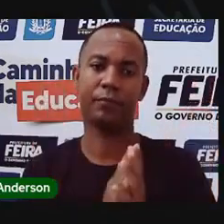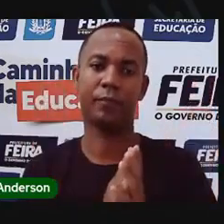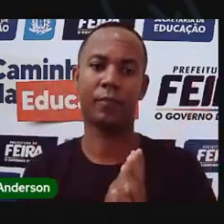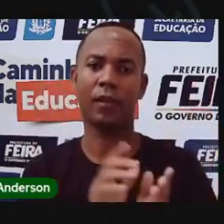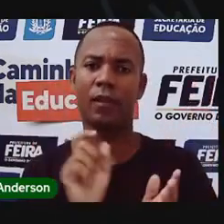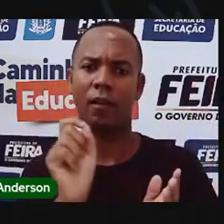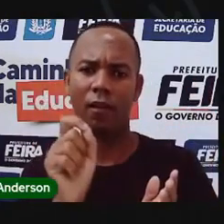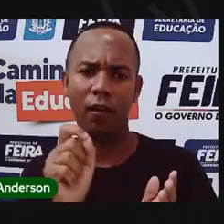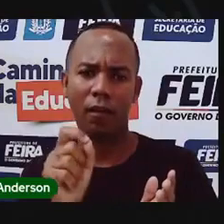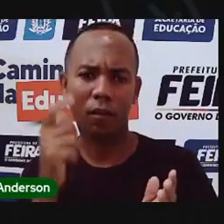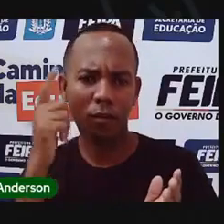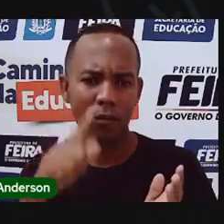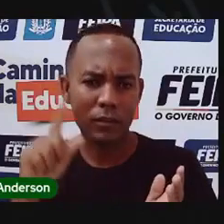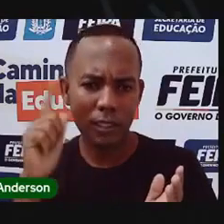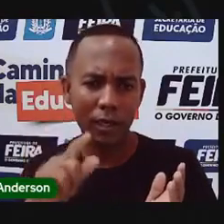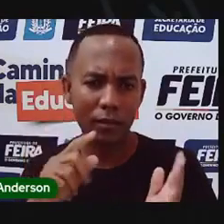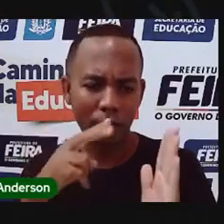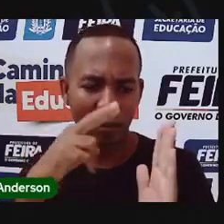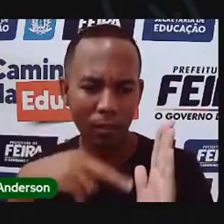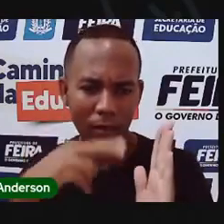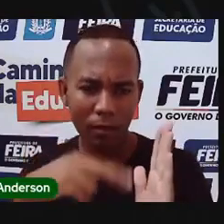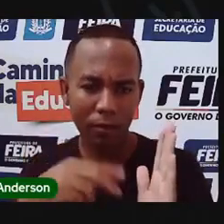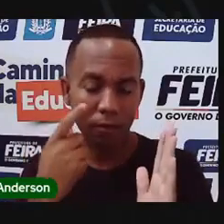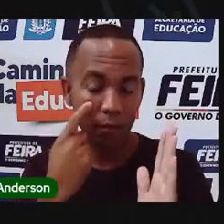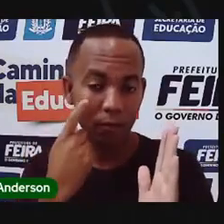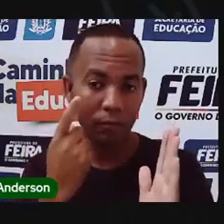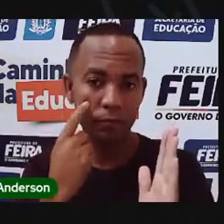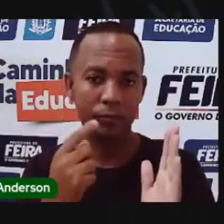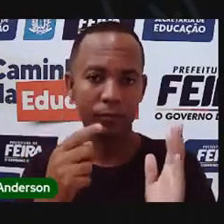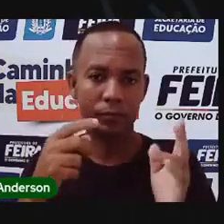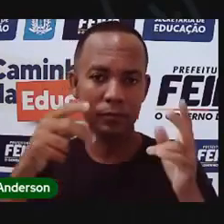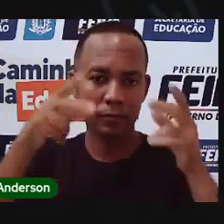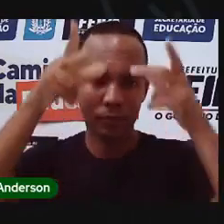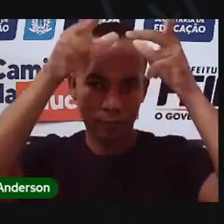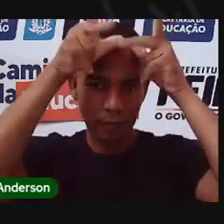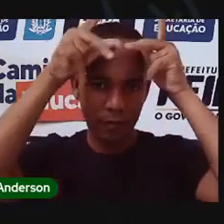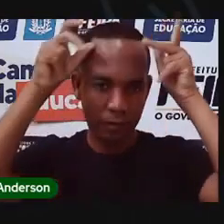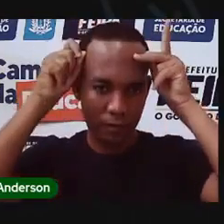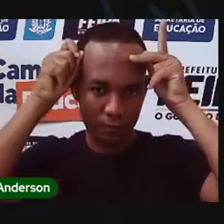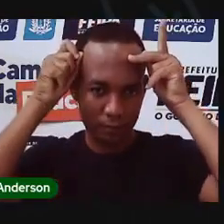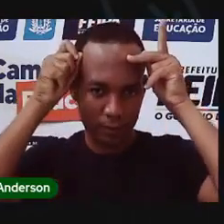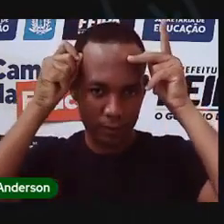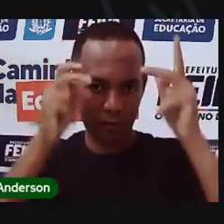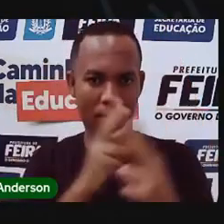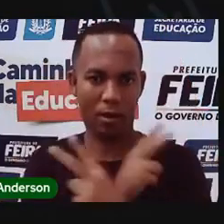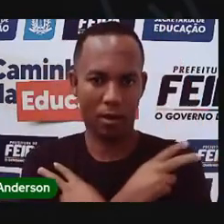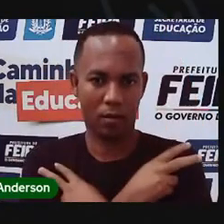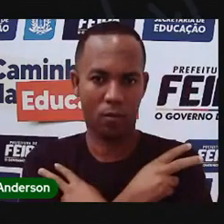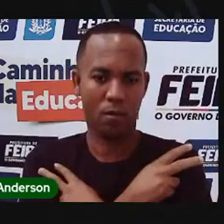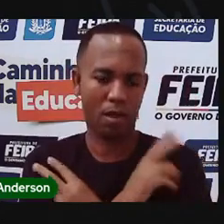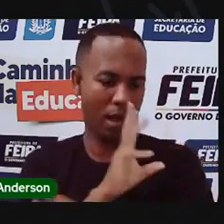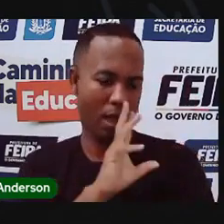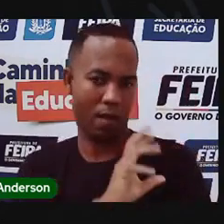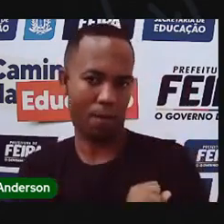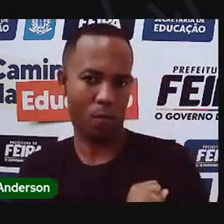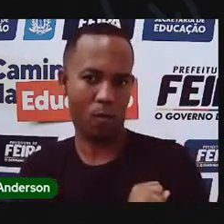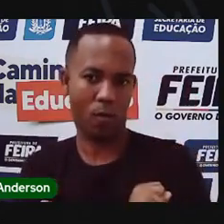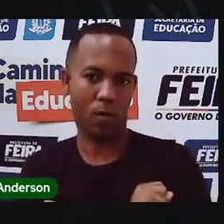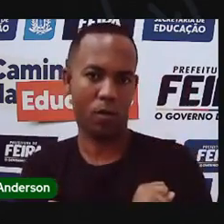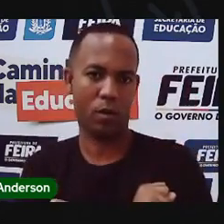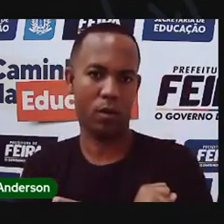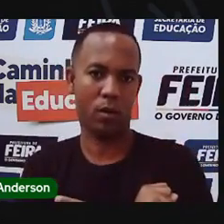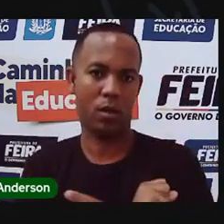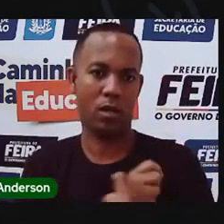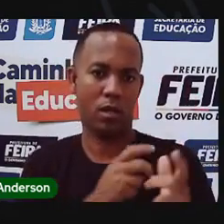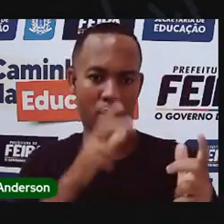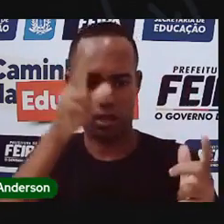Quem consegue ler para a Pró? Vamos tentar? Olha só, Lampião entre o amor e o cangaço. Então esse é o quê?